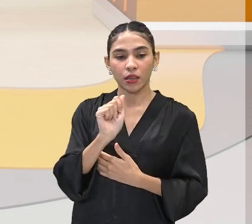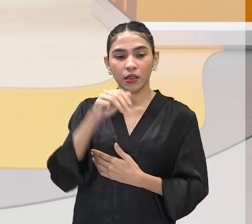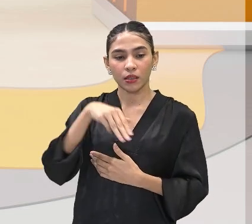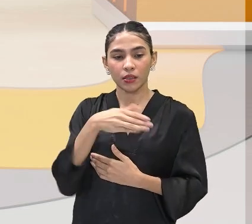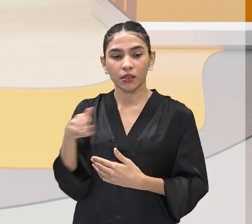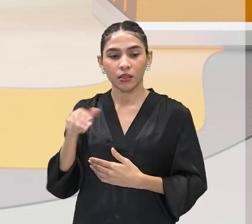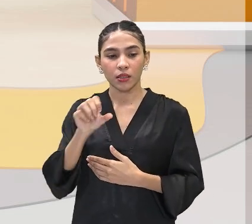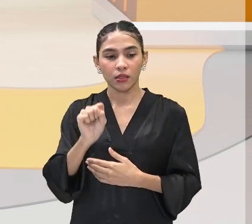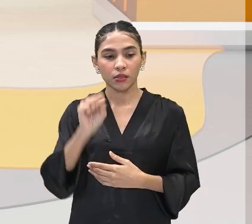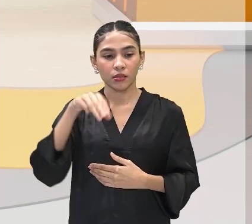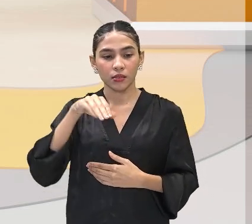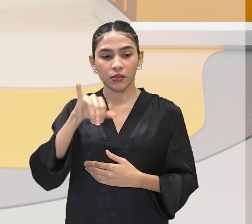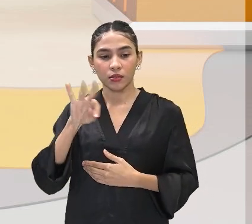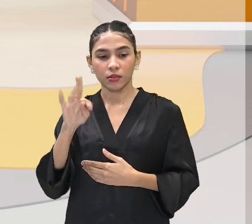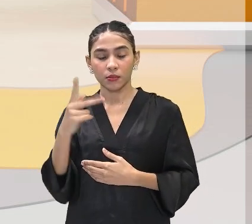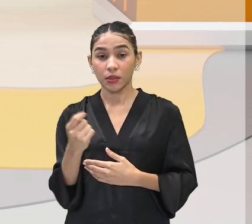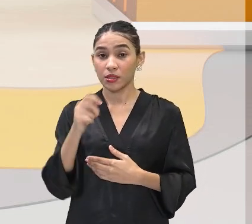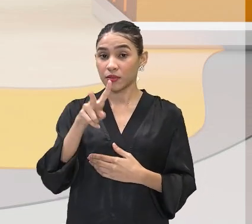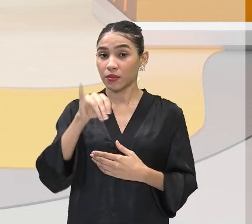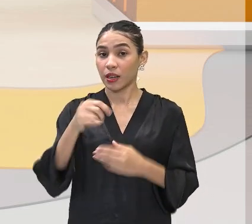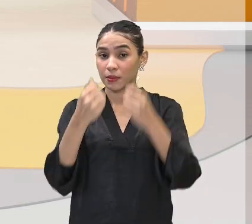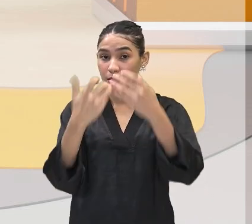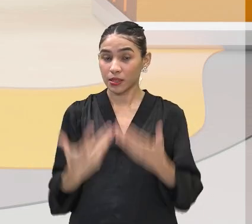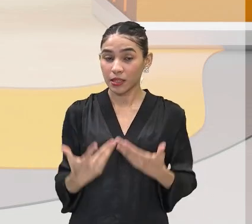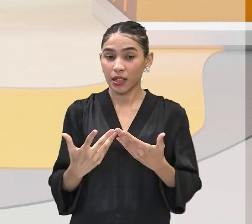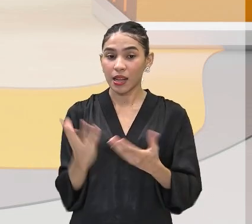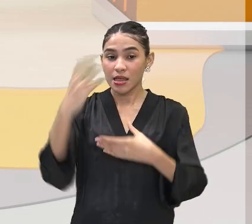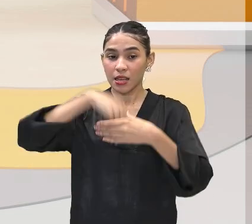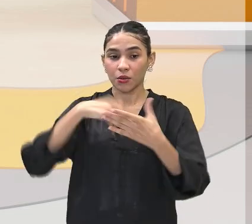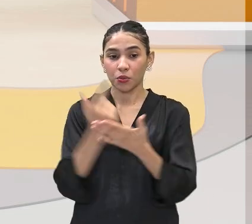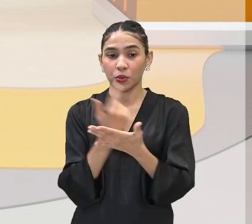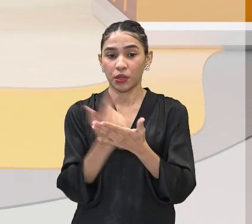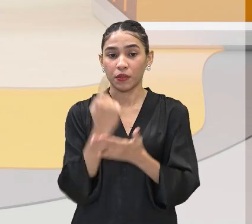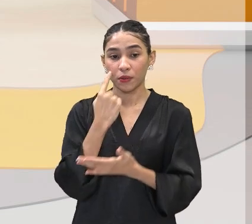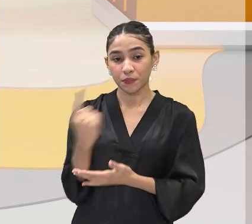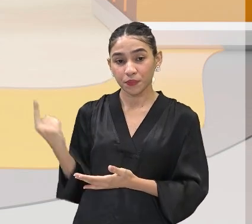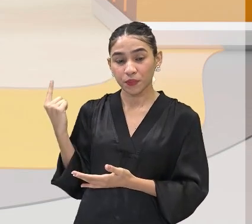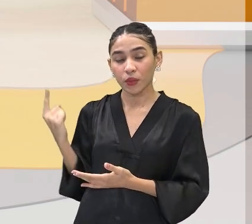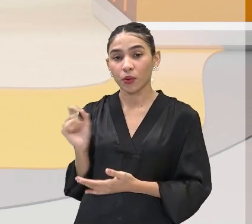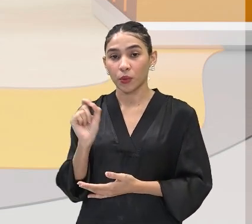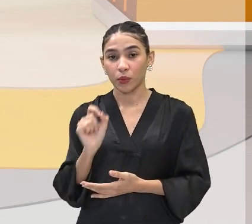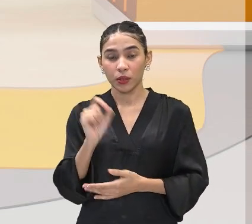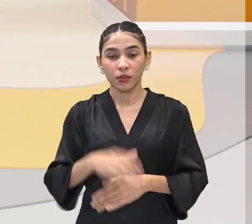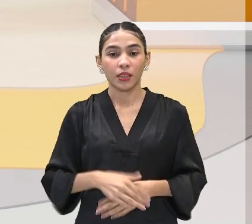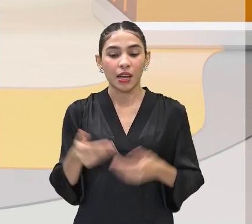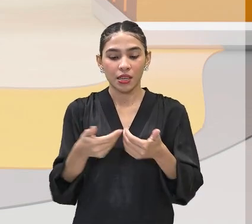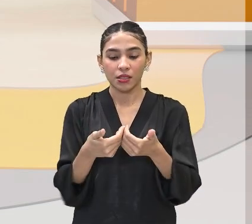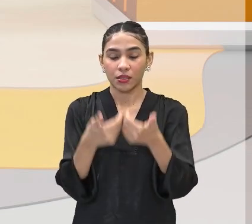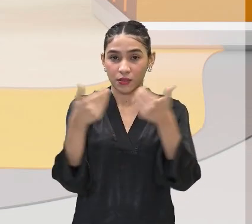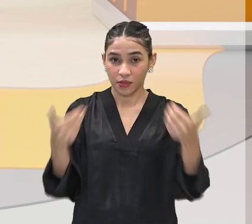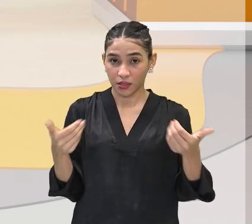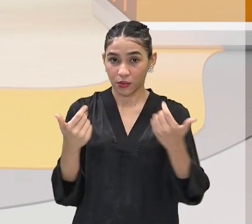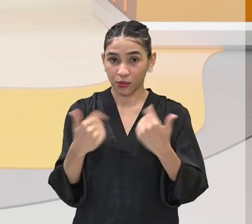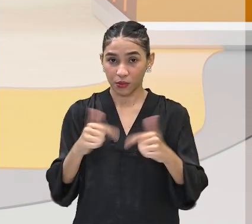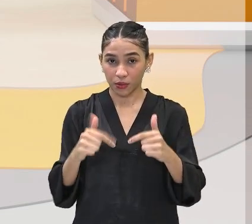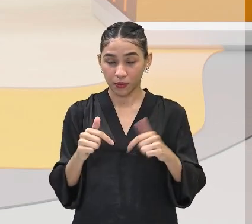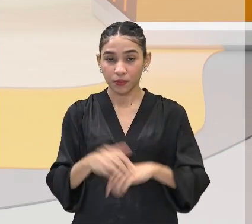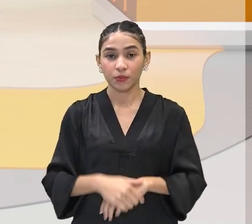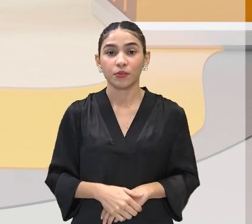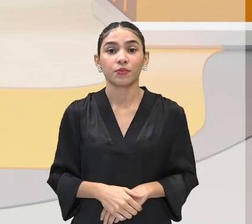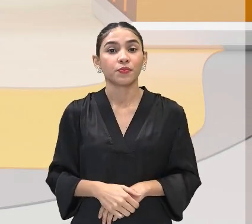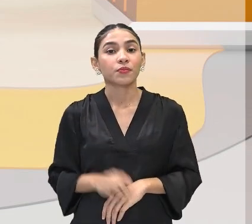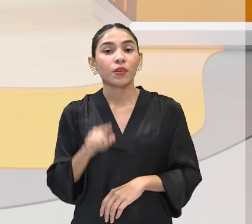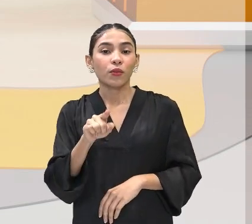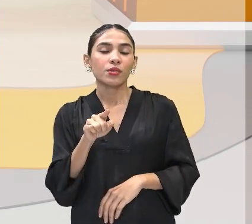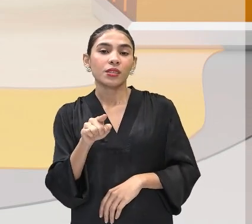dos pontos principais dentro do seu livro A Riqueza das Nações é justamente o quê? A divisão do trabalho, né?